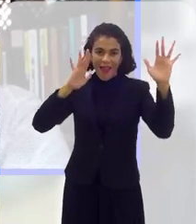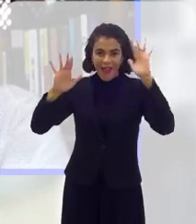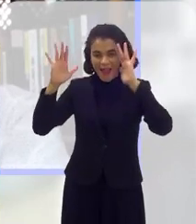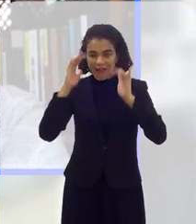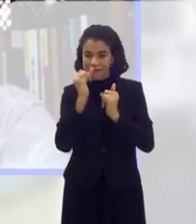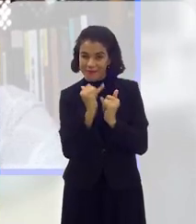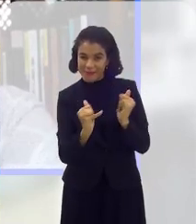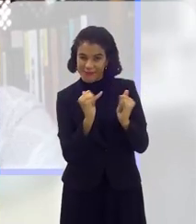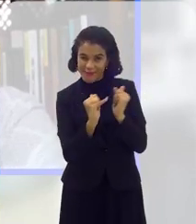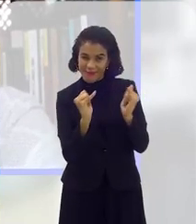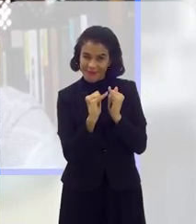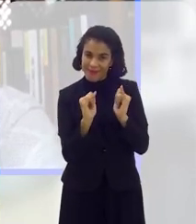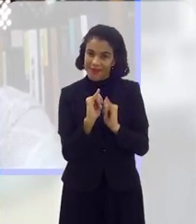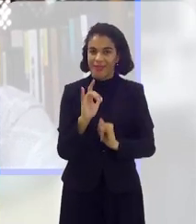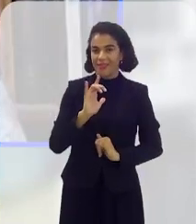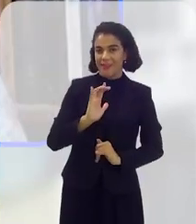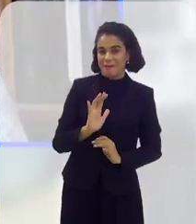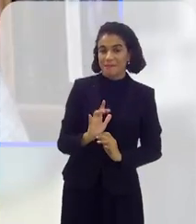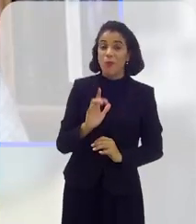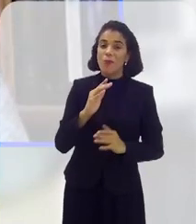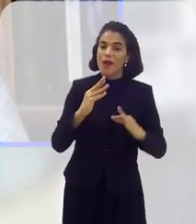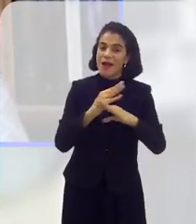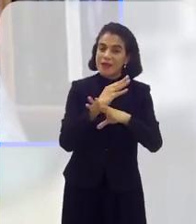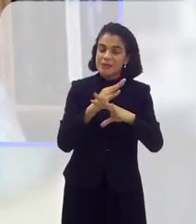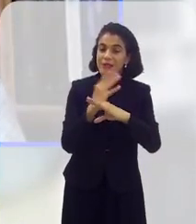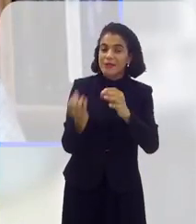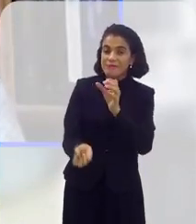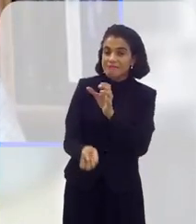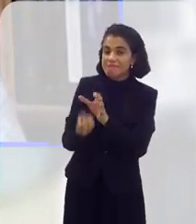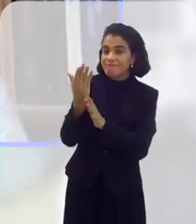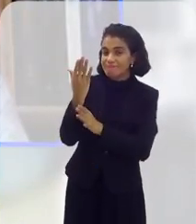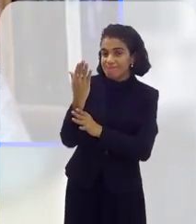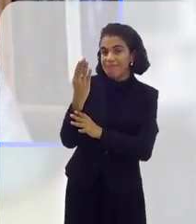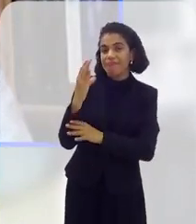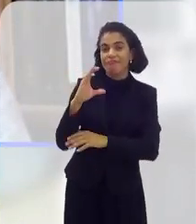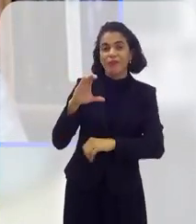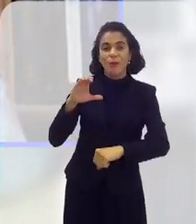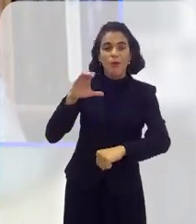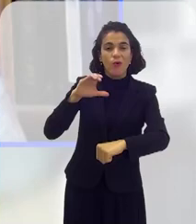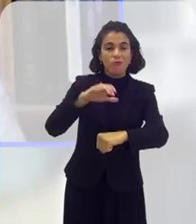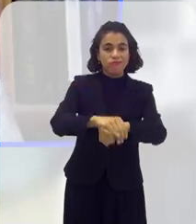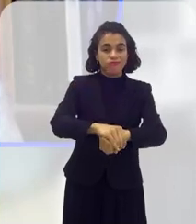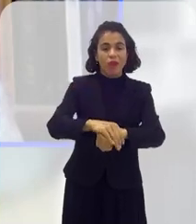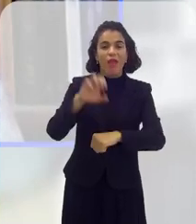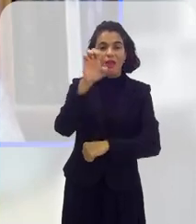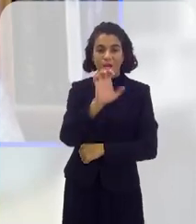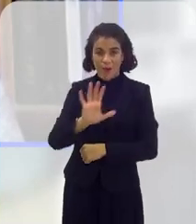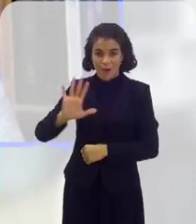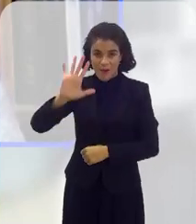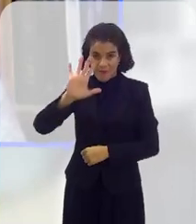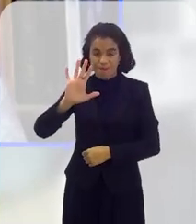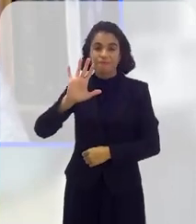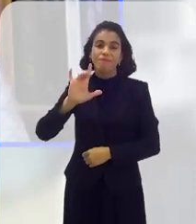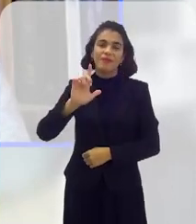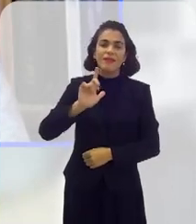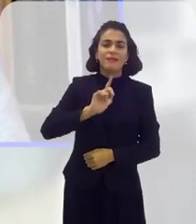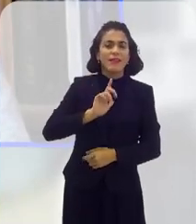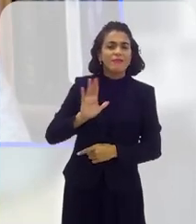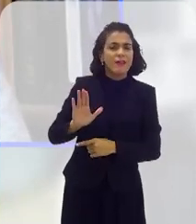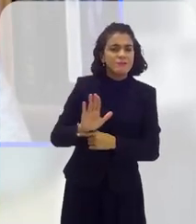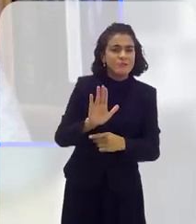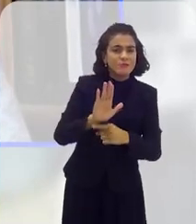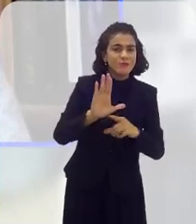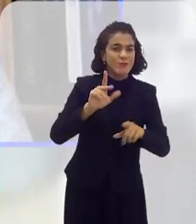ter verossimilhança, ela tem um pé na realidade. Uma cidade fundada por colonos europeus, que